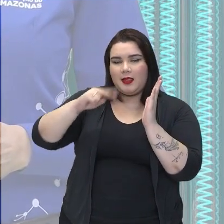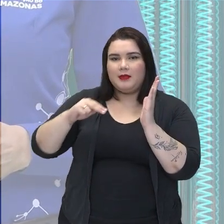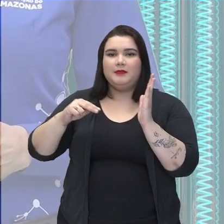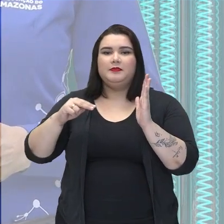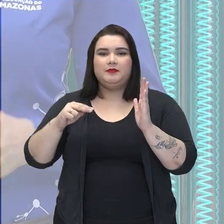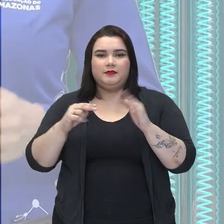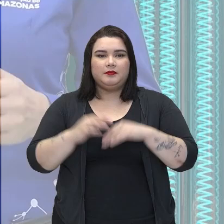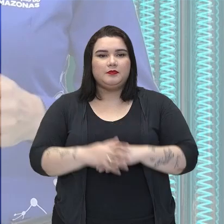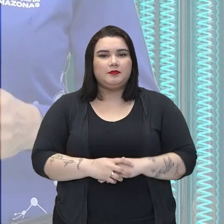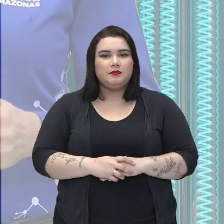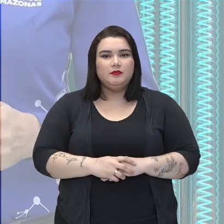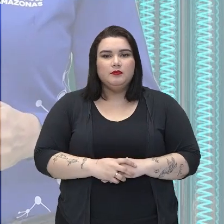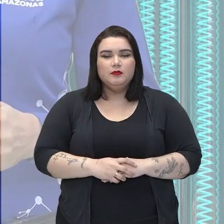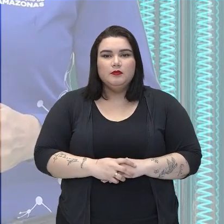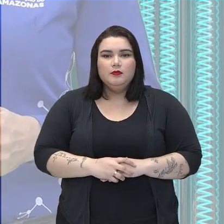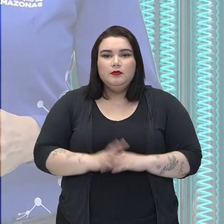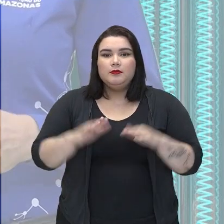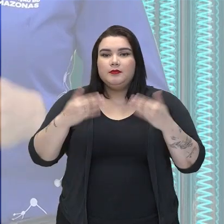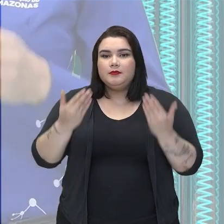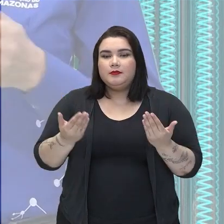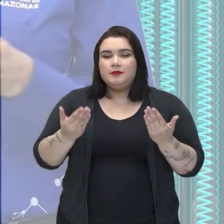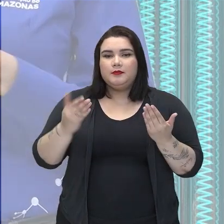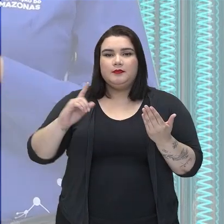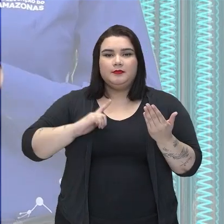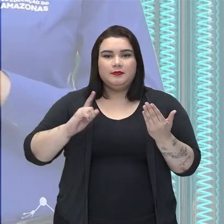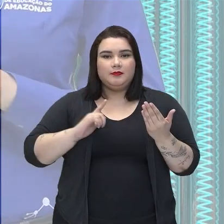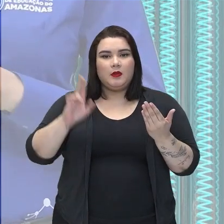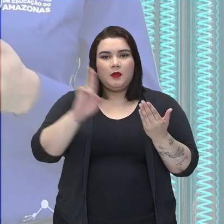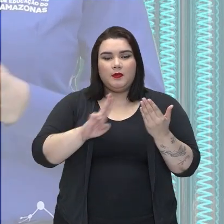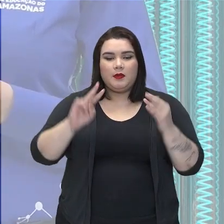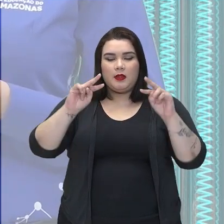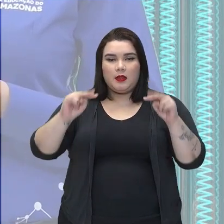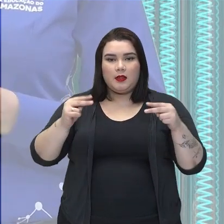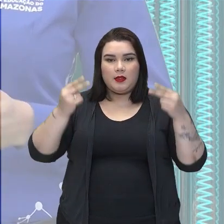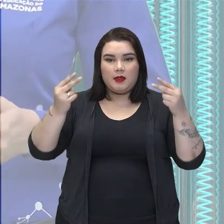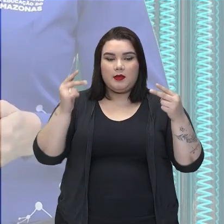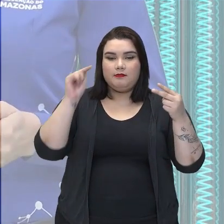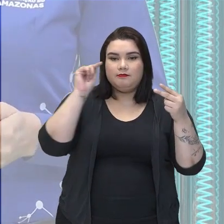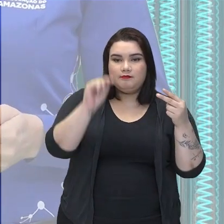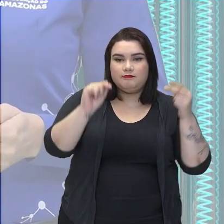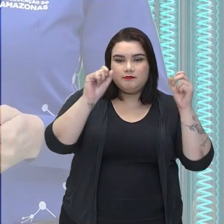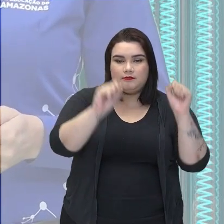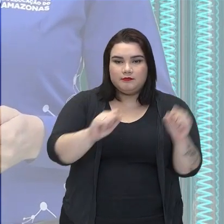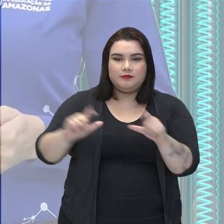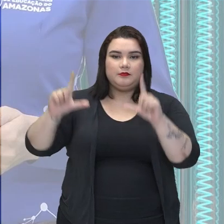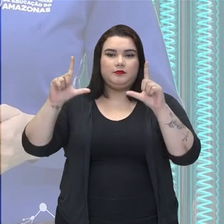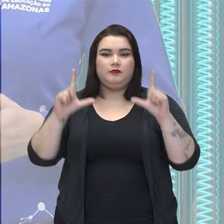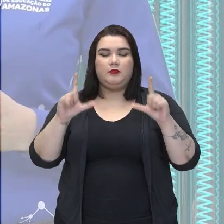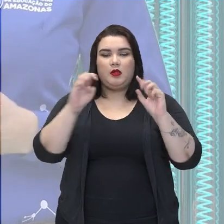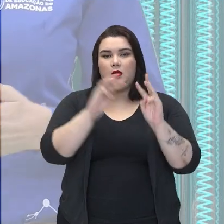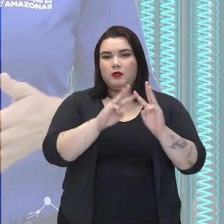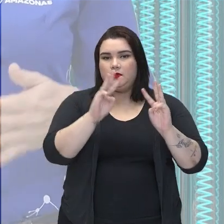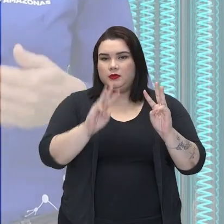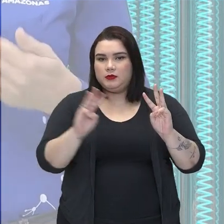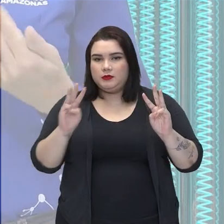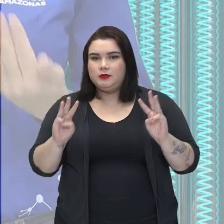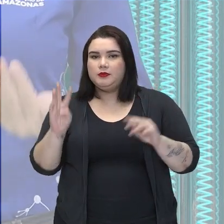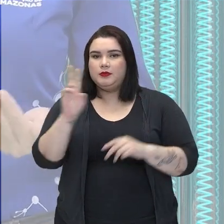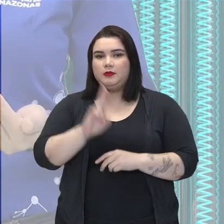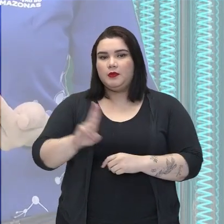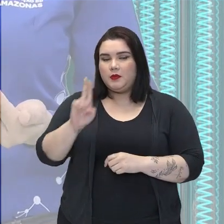é que funciona? É um formato de link. Então, vai te encaminhar para aquele site e nesse site ele utiliza o quê?